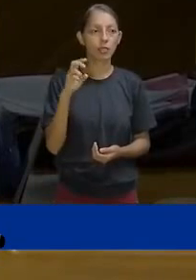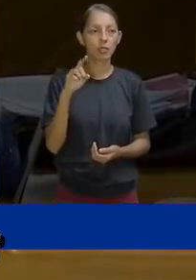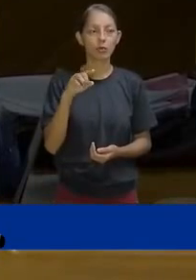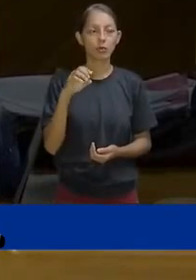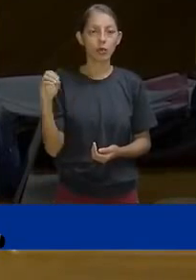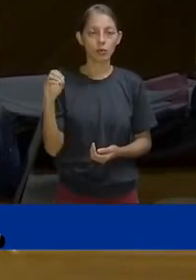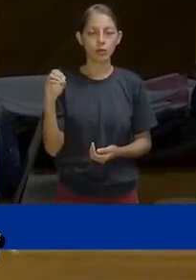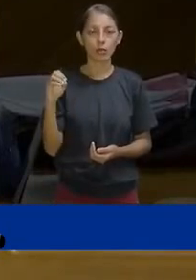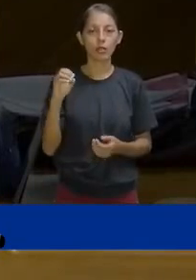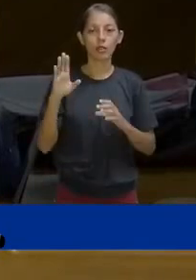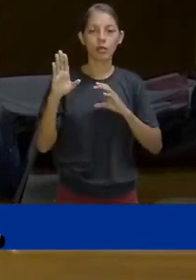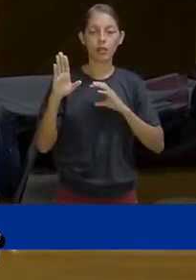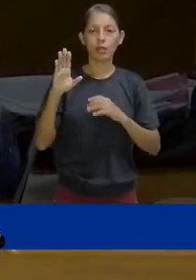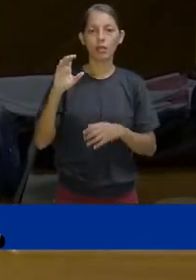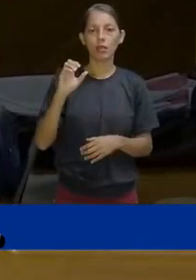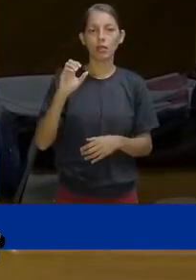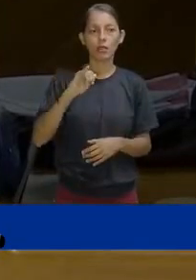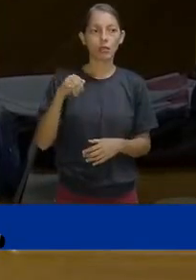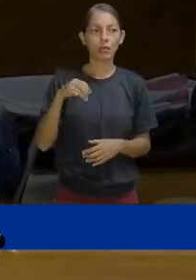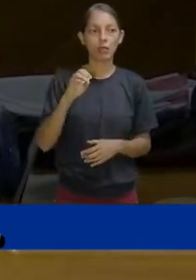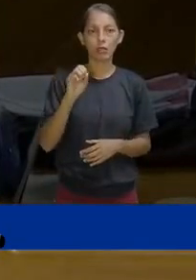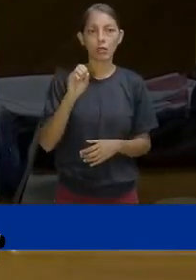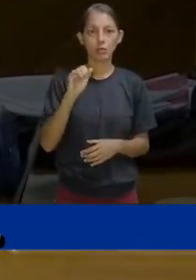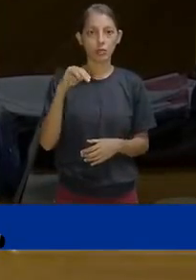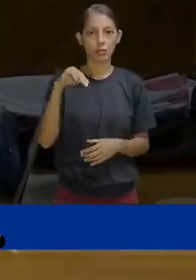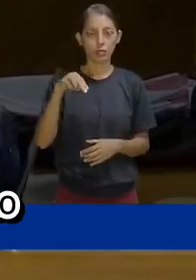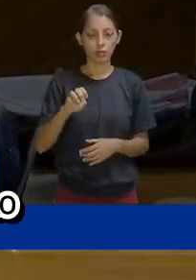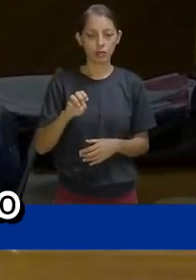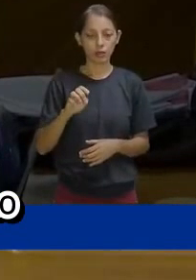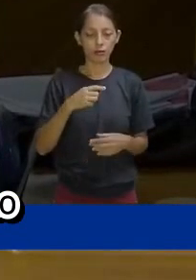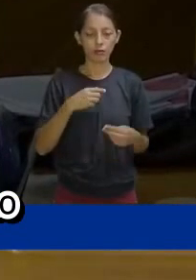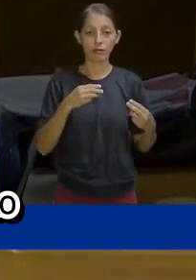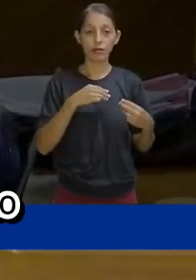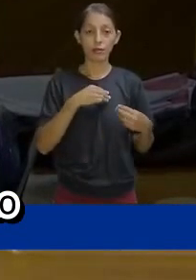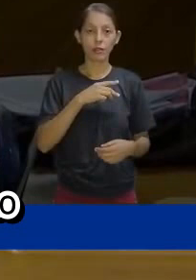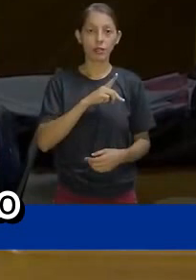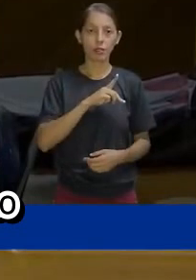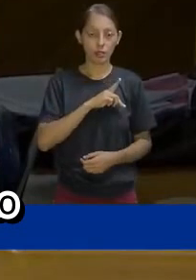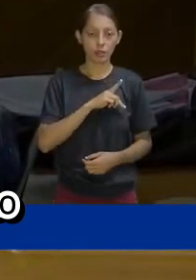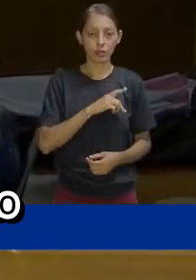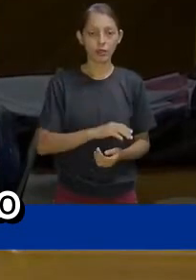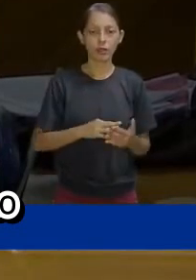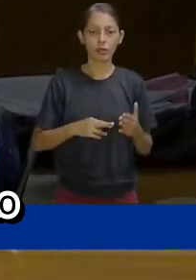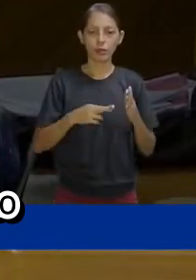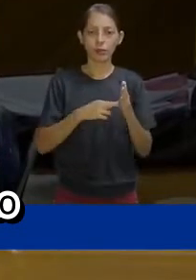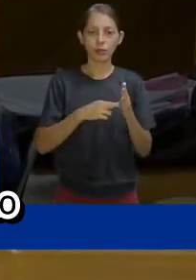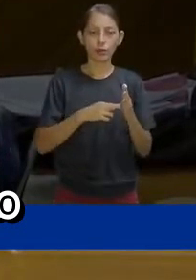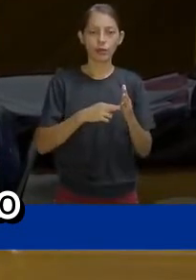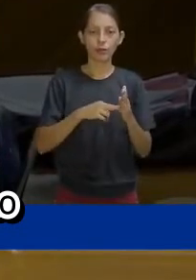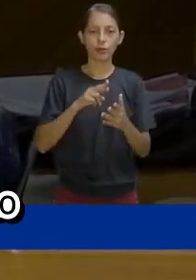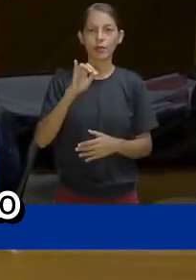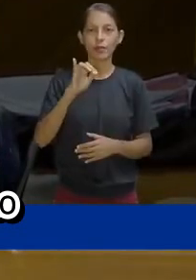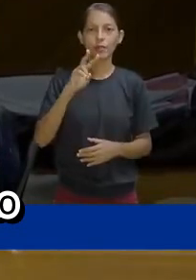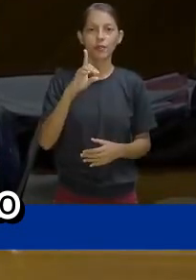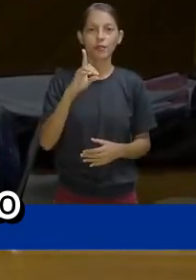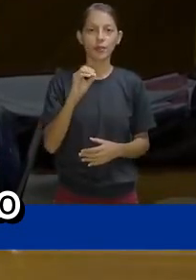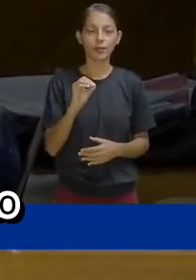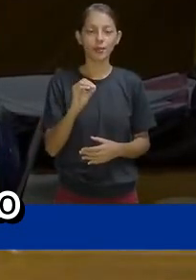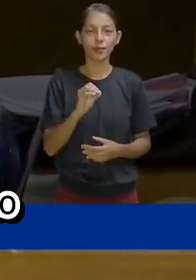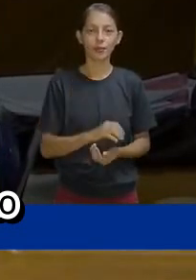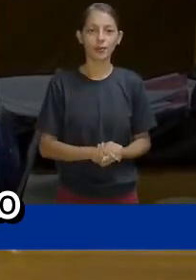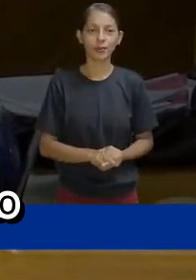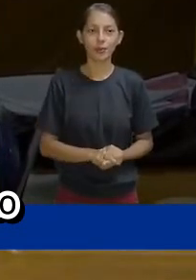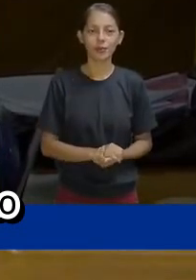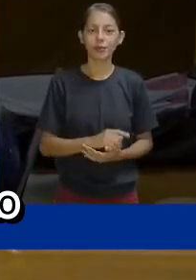é Josiane Gomes Oliveira, é agravado o Ministério Público Eleitoral. O relator é o juiz Rivaldo Valente e os vogais,